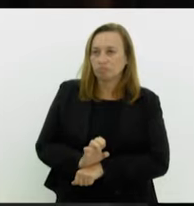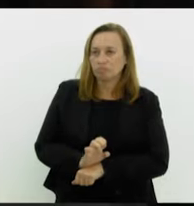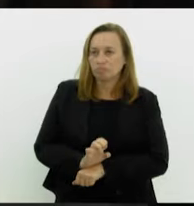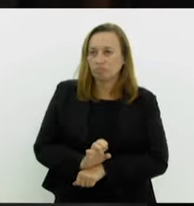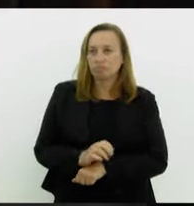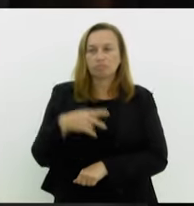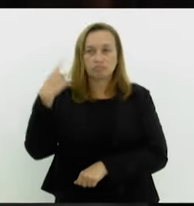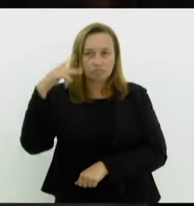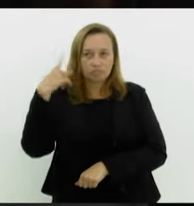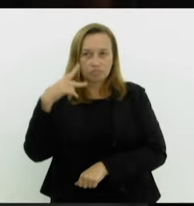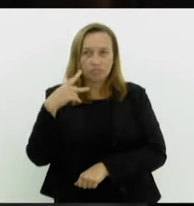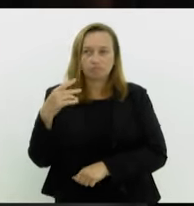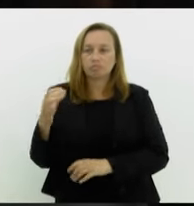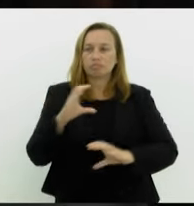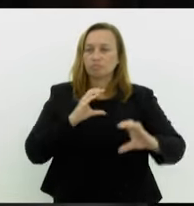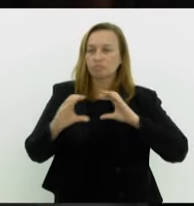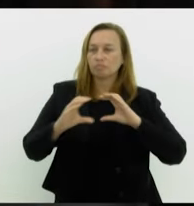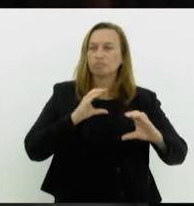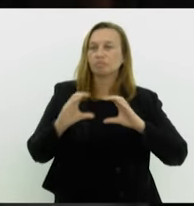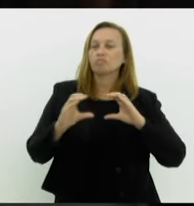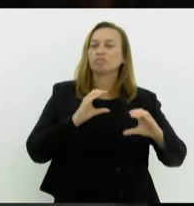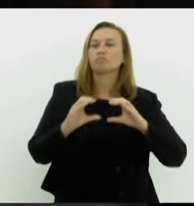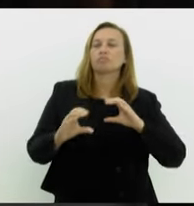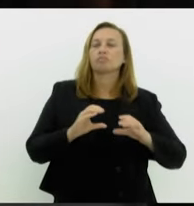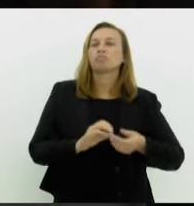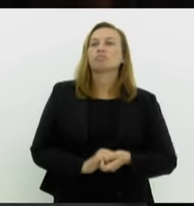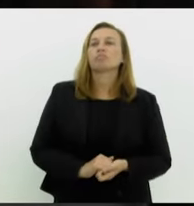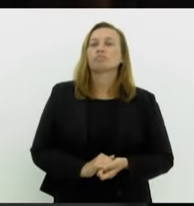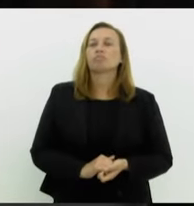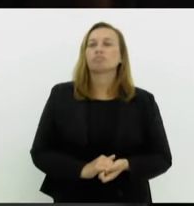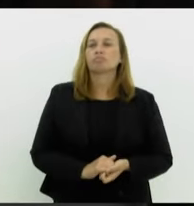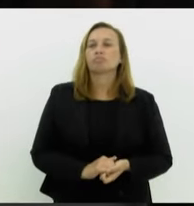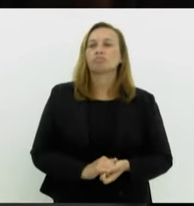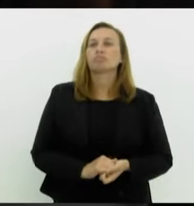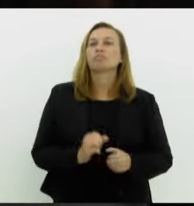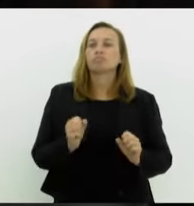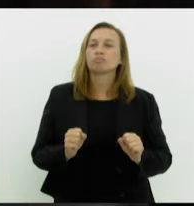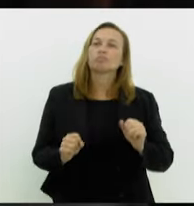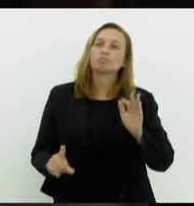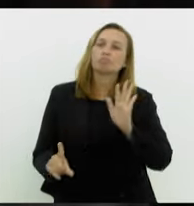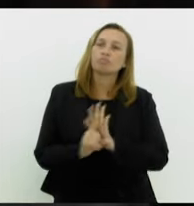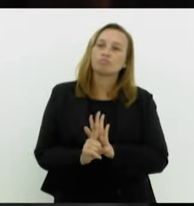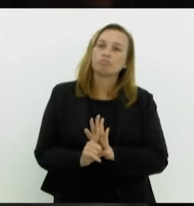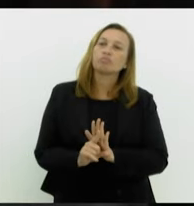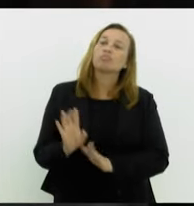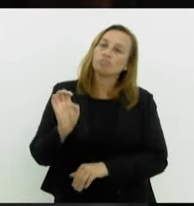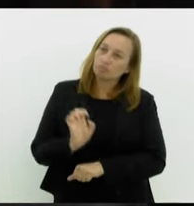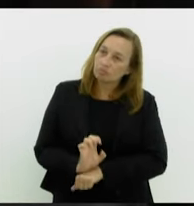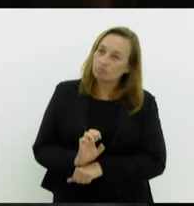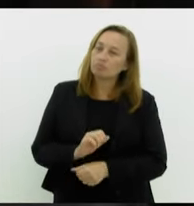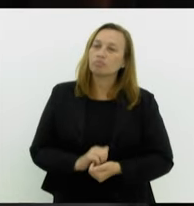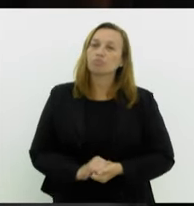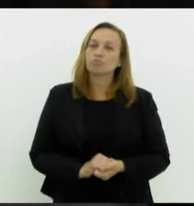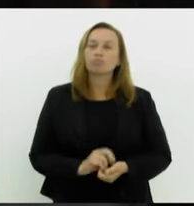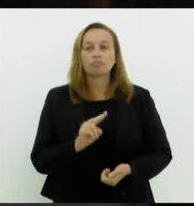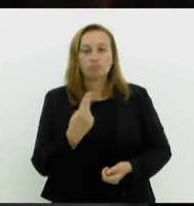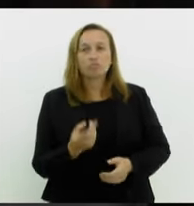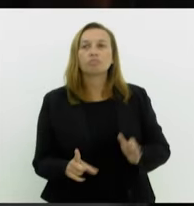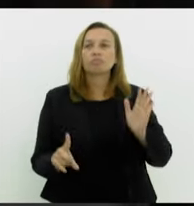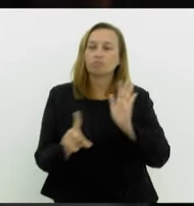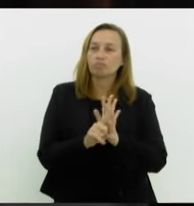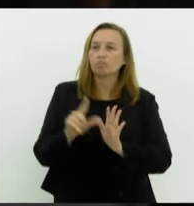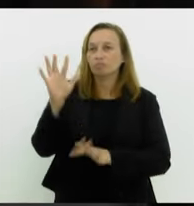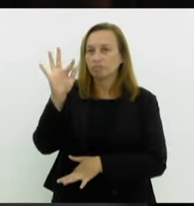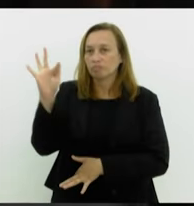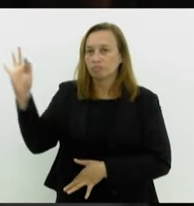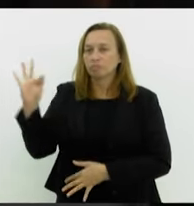vereadoras que se comunicam em rede conosco e isso pode ser leis estaduais ou leis